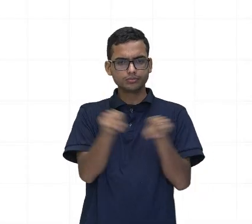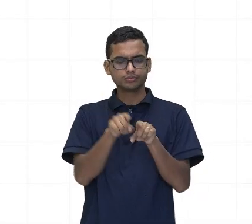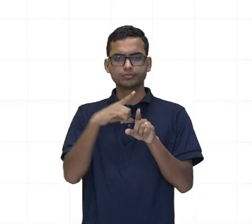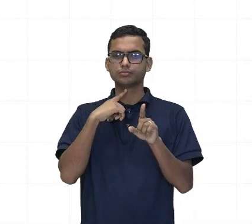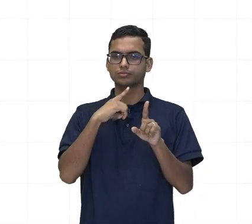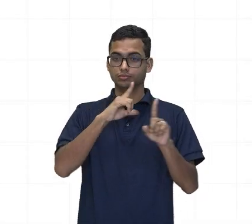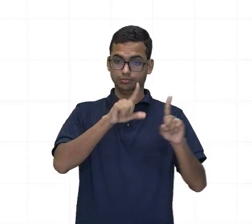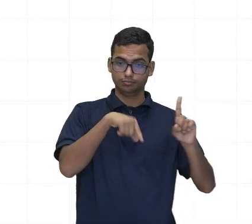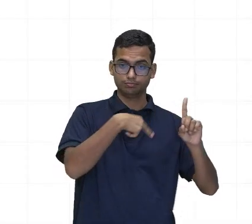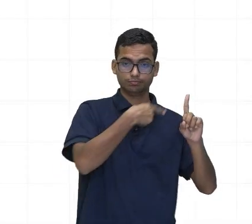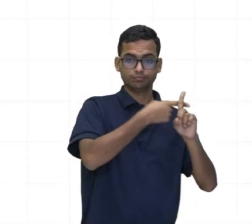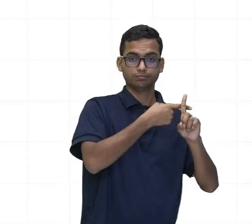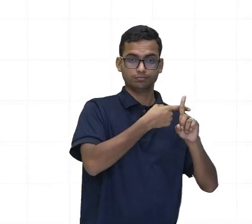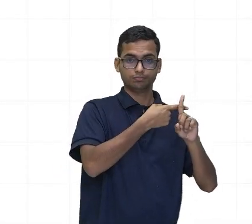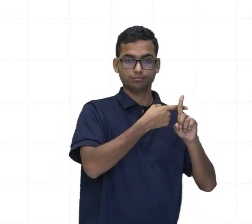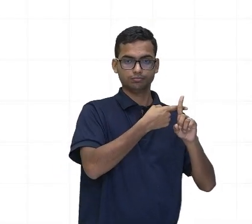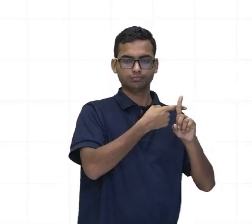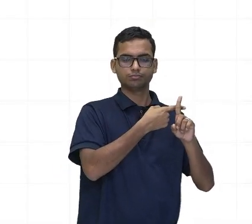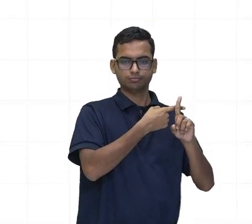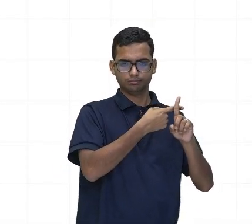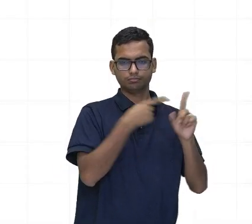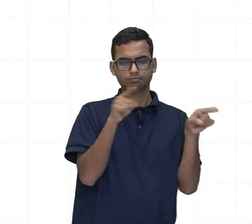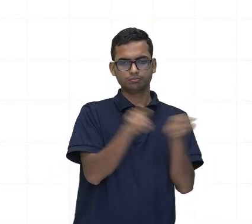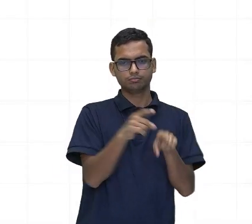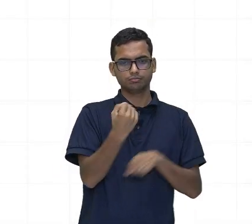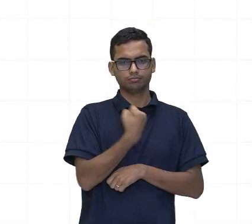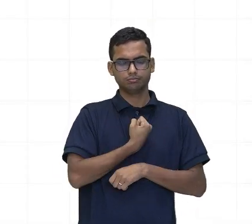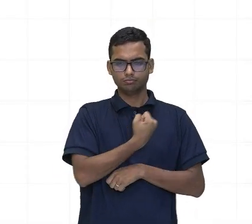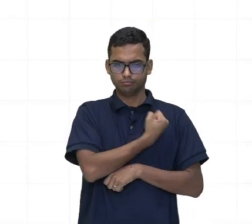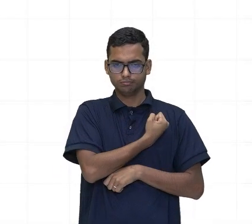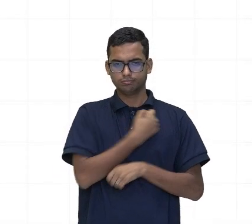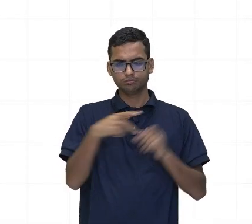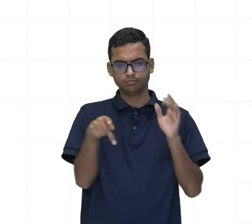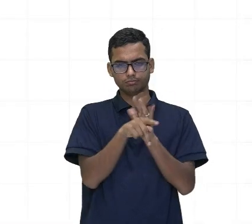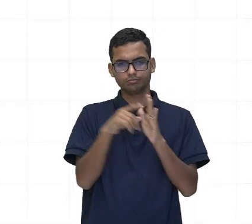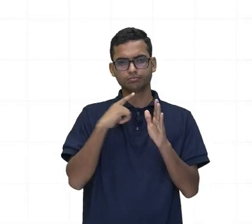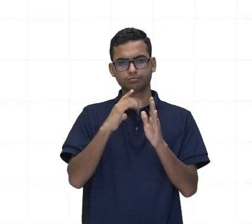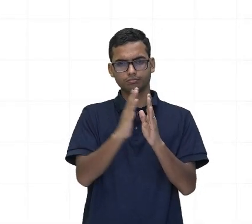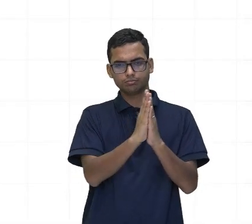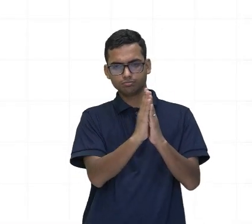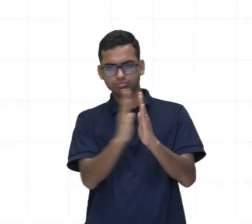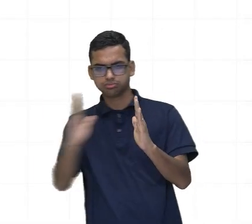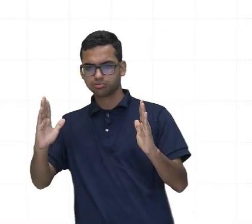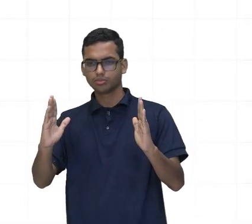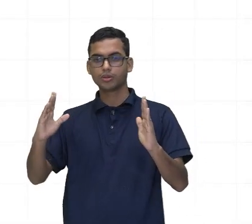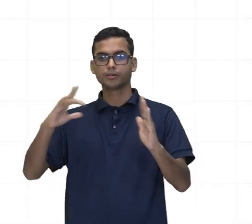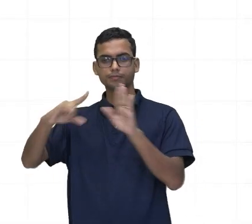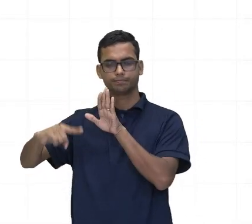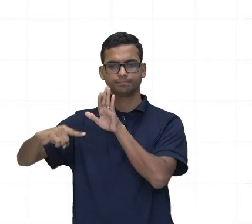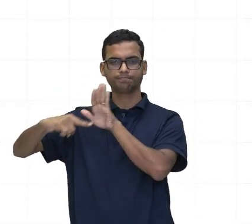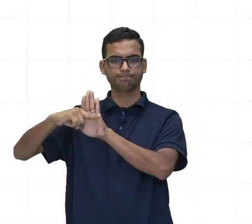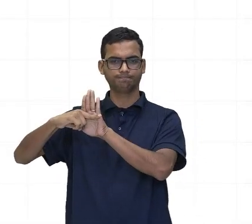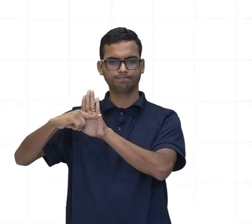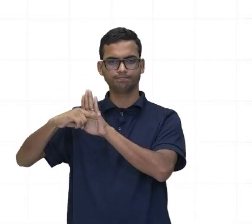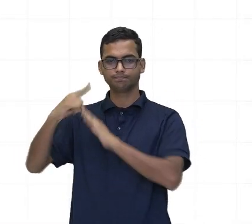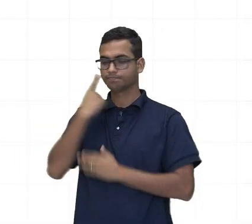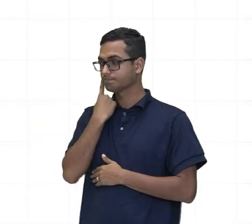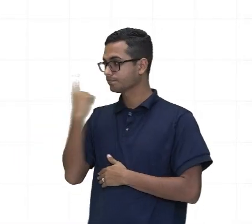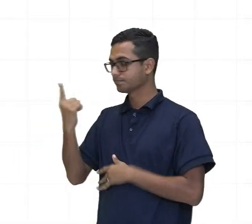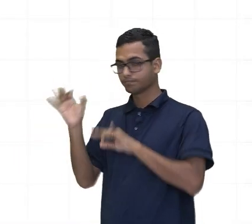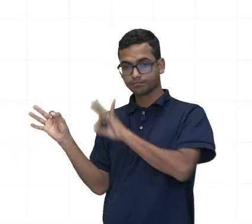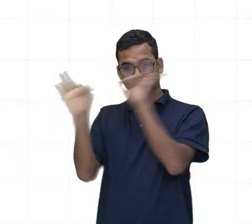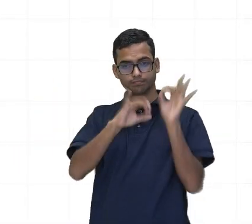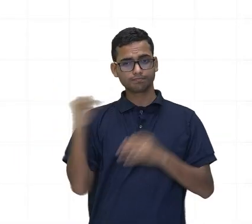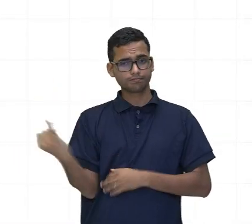E para a esquerda do zero, nós temos os nossos números negativos. Tudo isso é muito importante para o que a gente vai ver